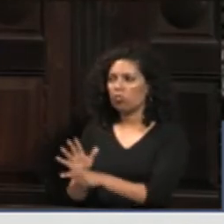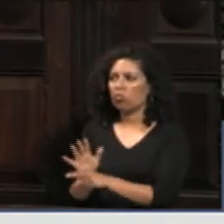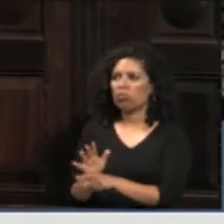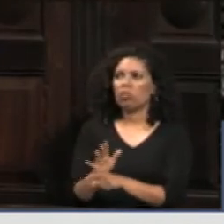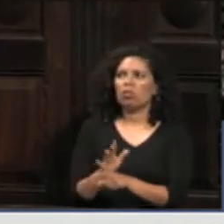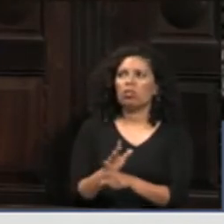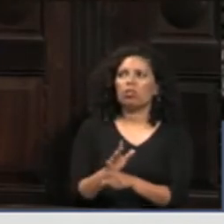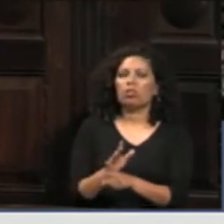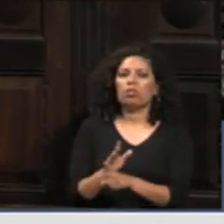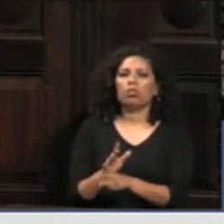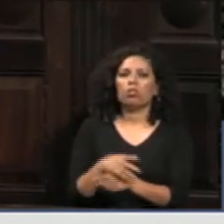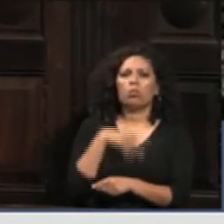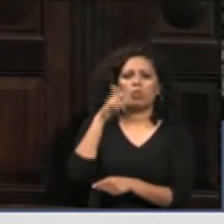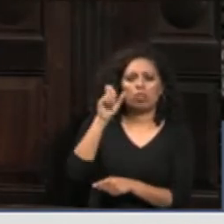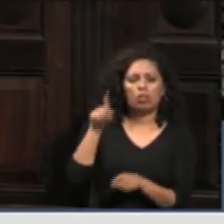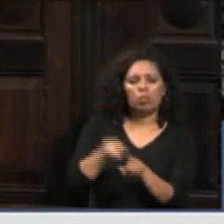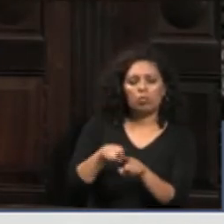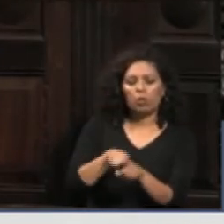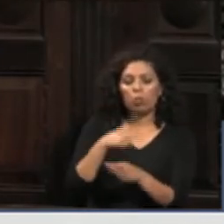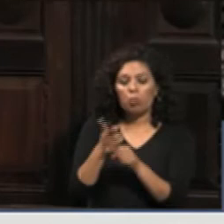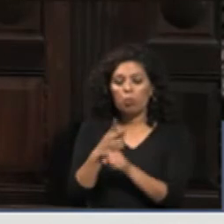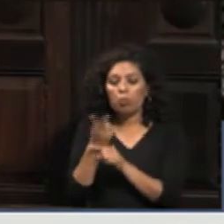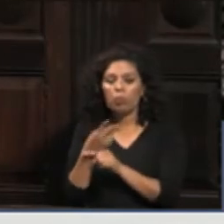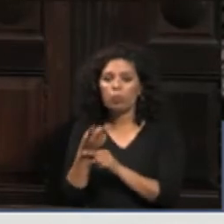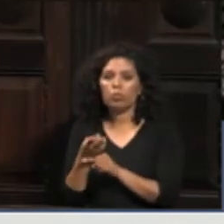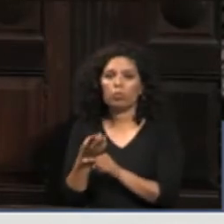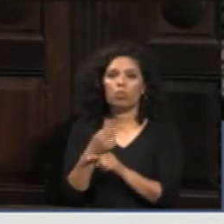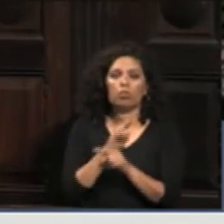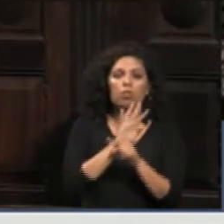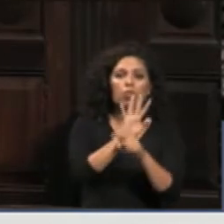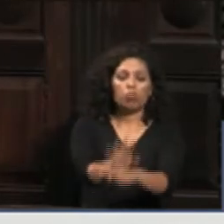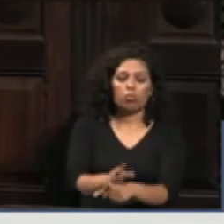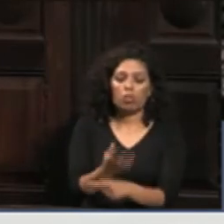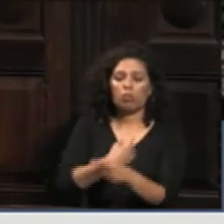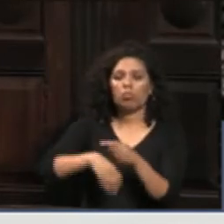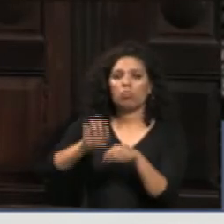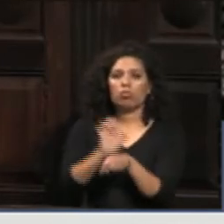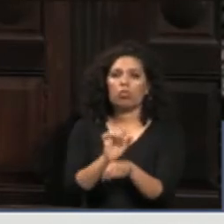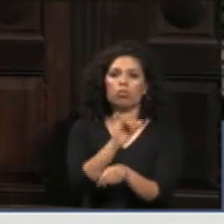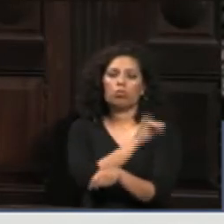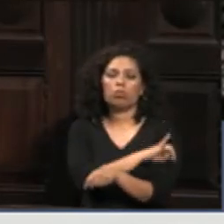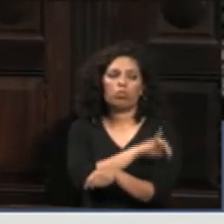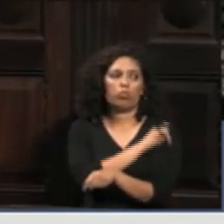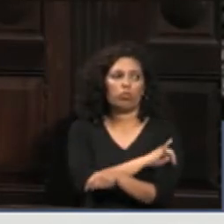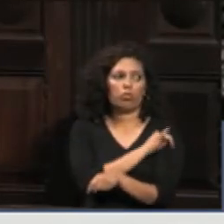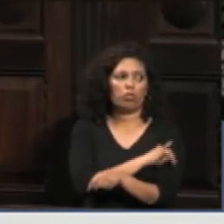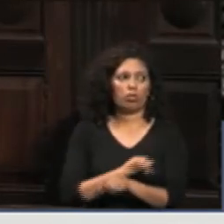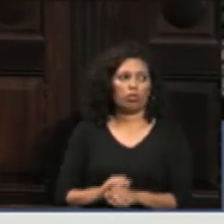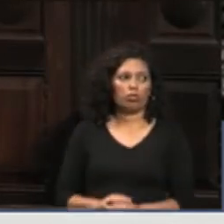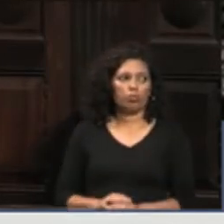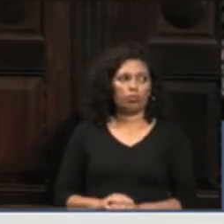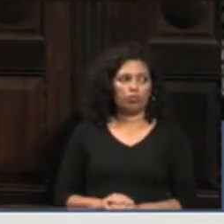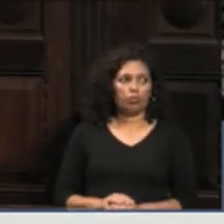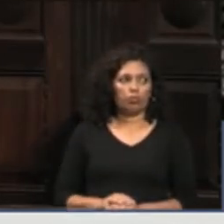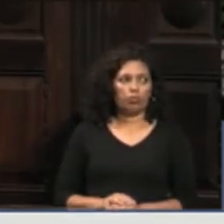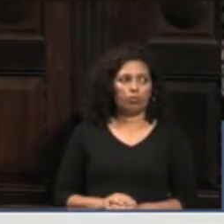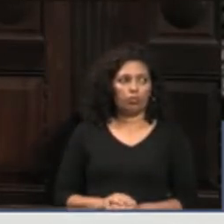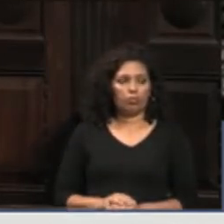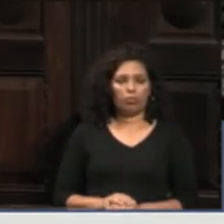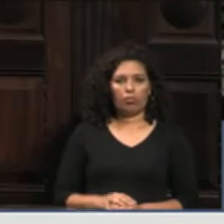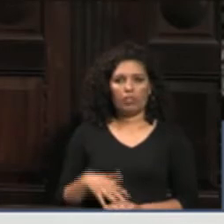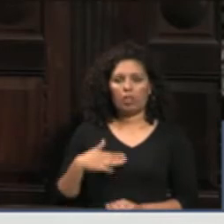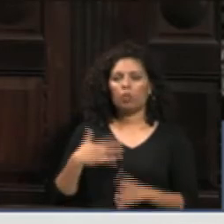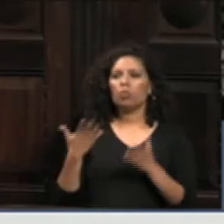de buscar garantir para a população do estado do Rio de Janeiro uma vida minimamente